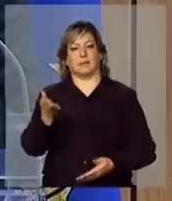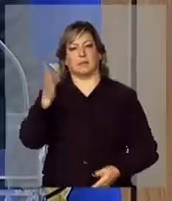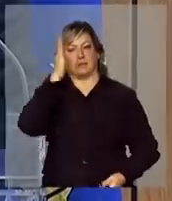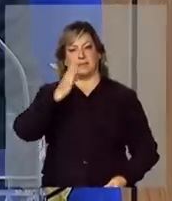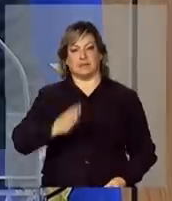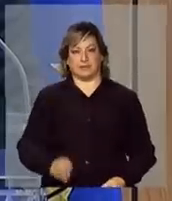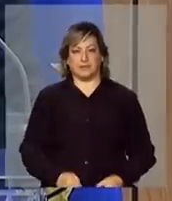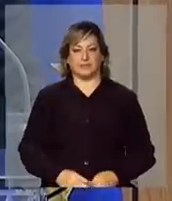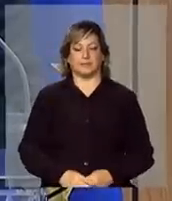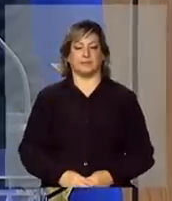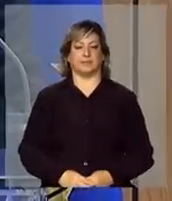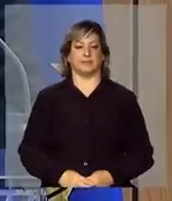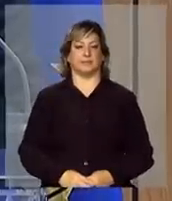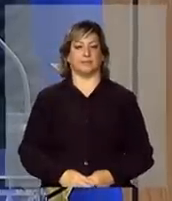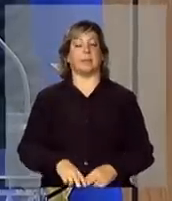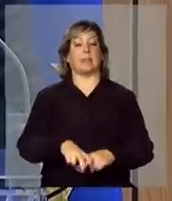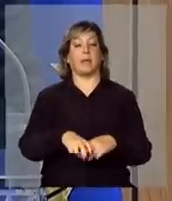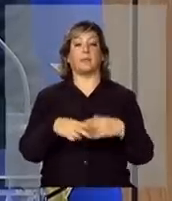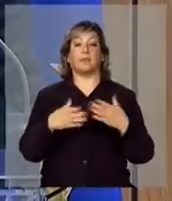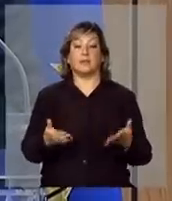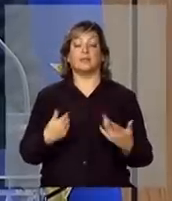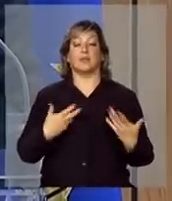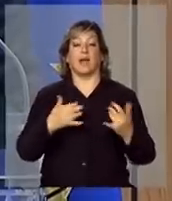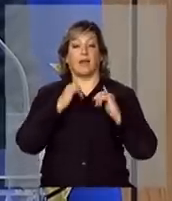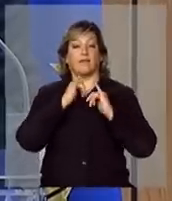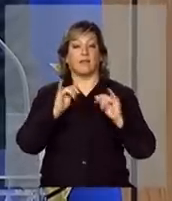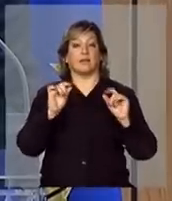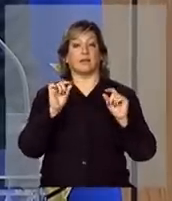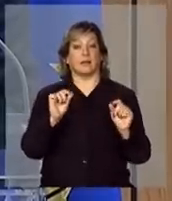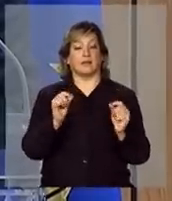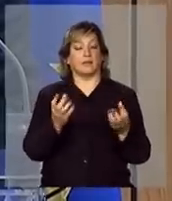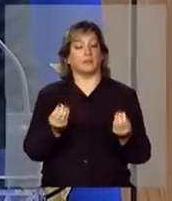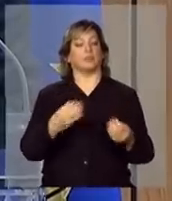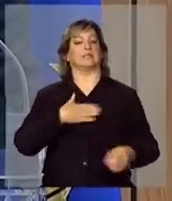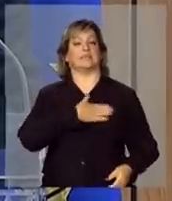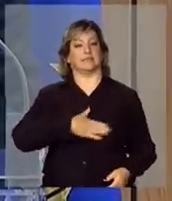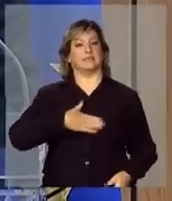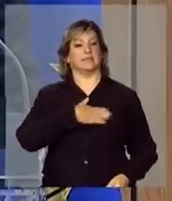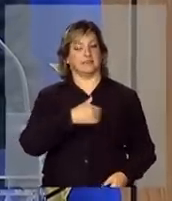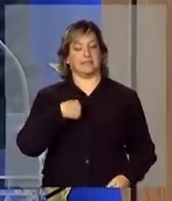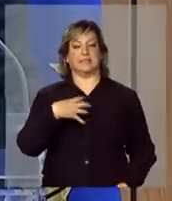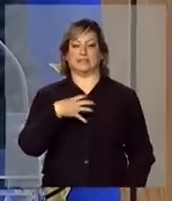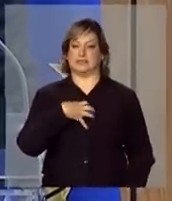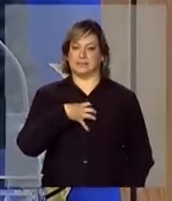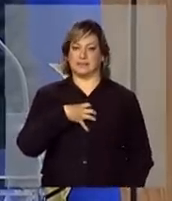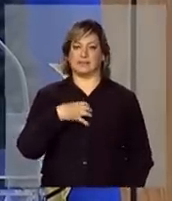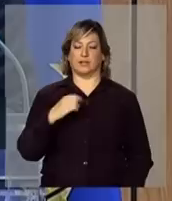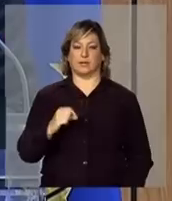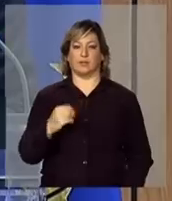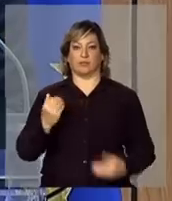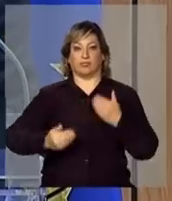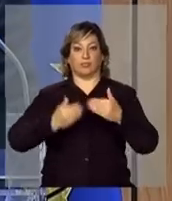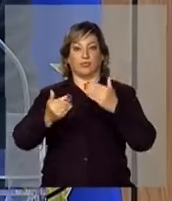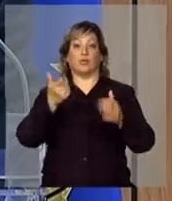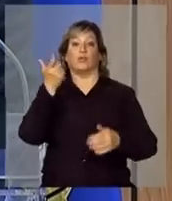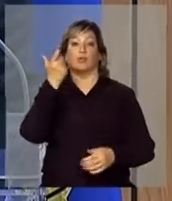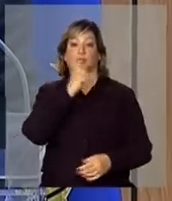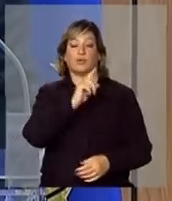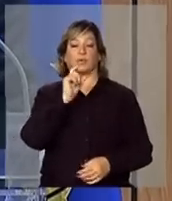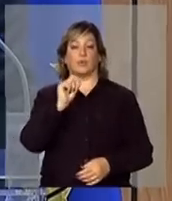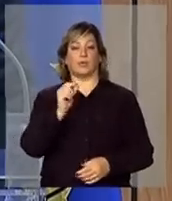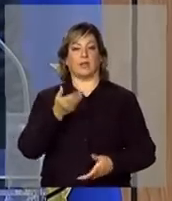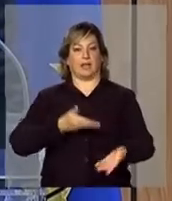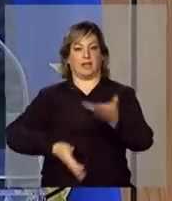Brasil. Por isso queria destacar a grande satisfação que sinto pelos progressos realizados